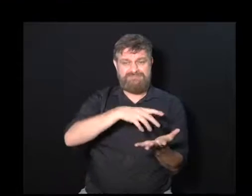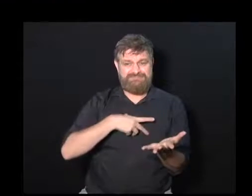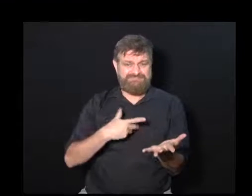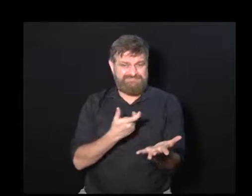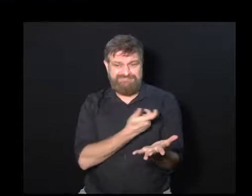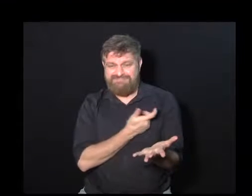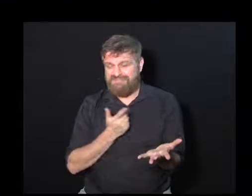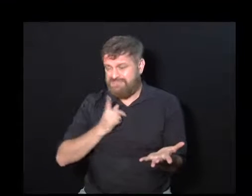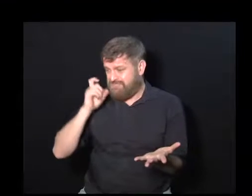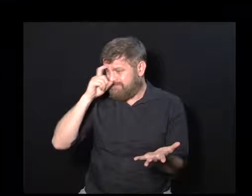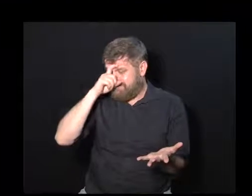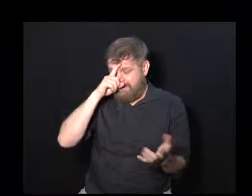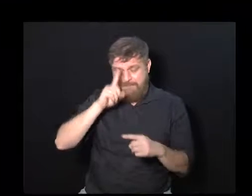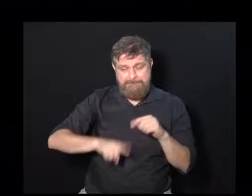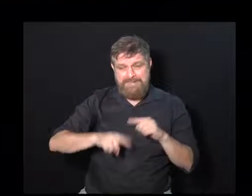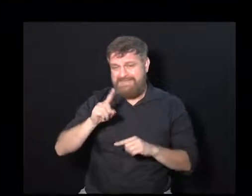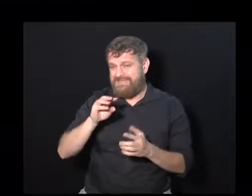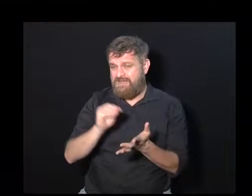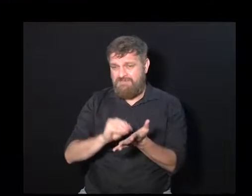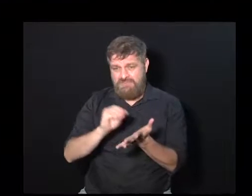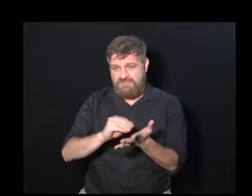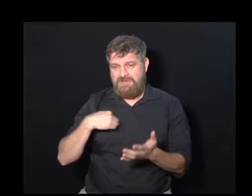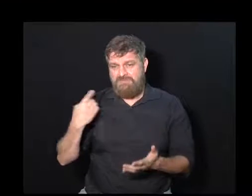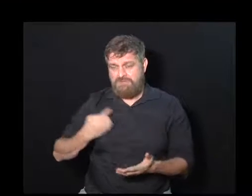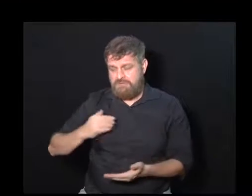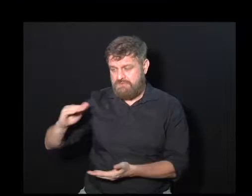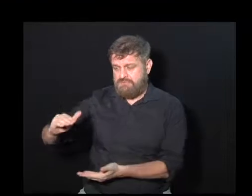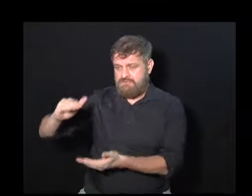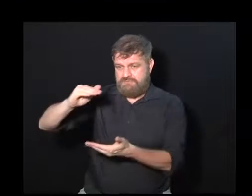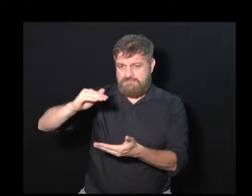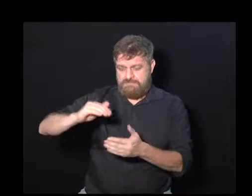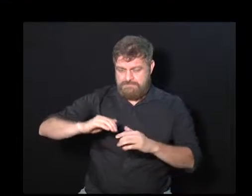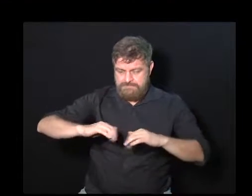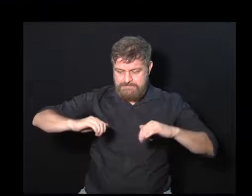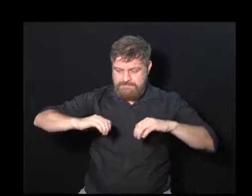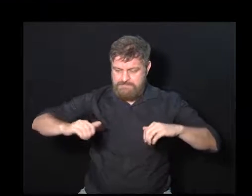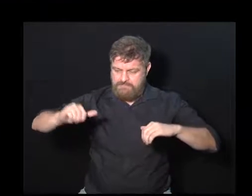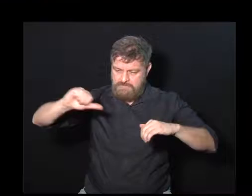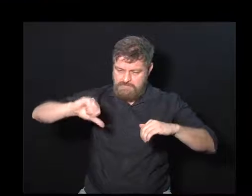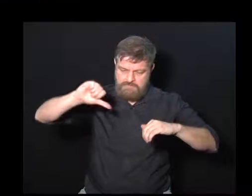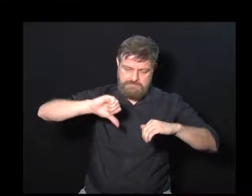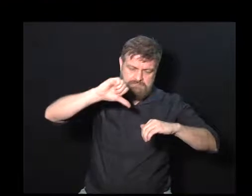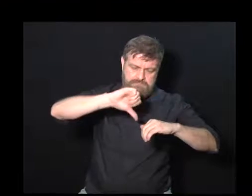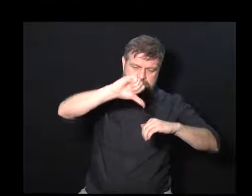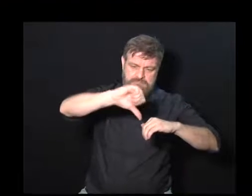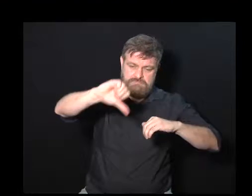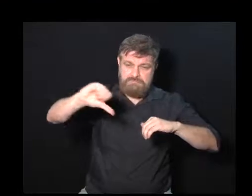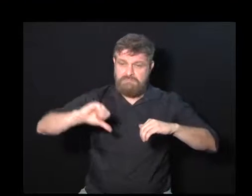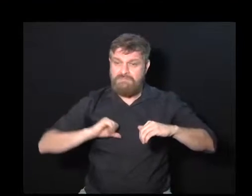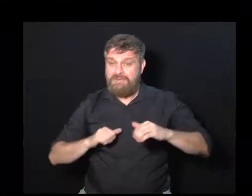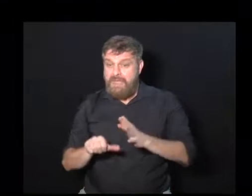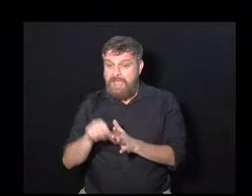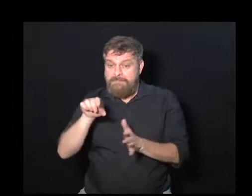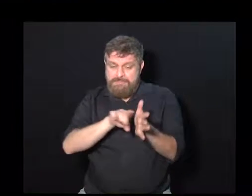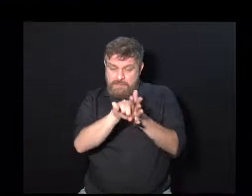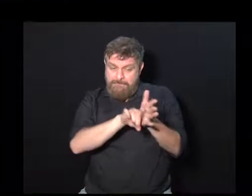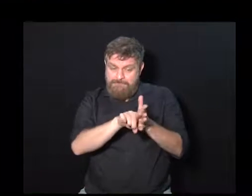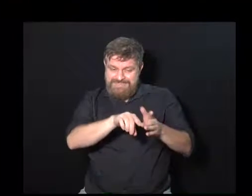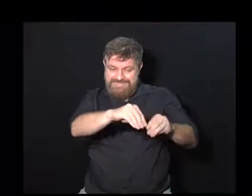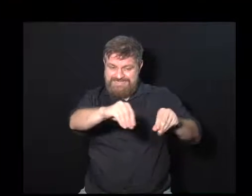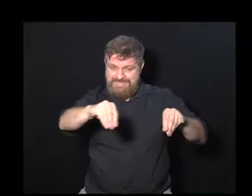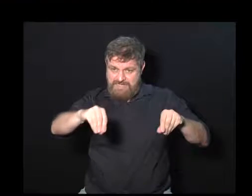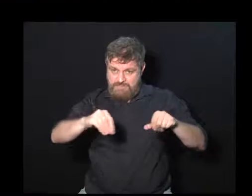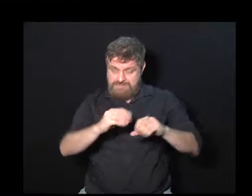aquisição, e os insumos do solo foi obtido através da análise do solo realizadas